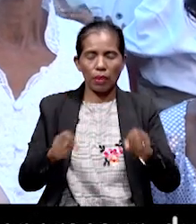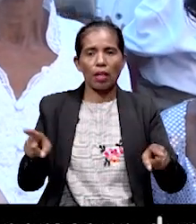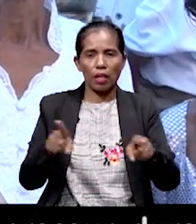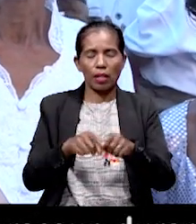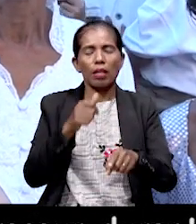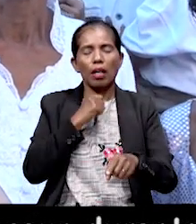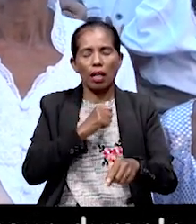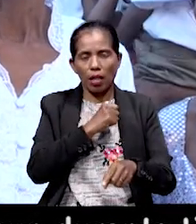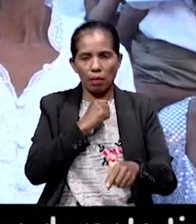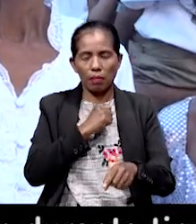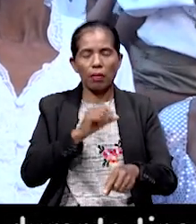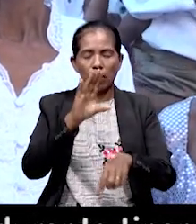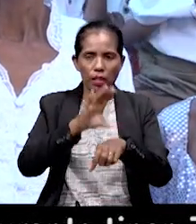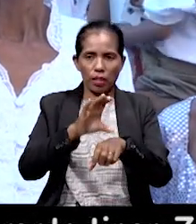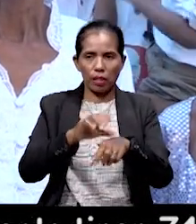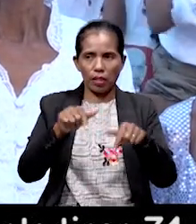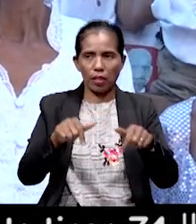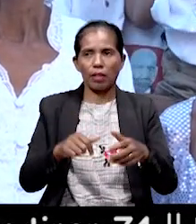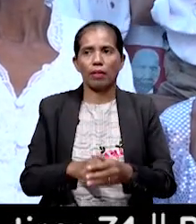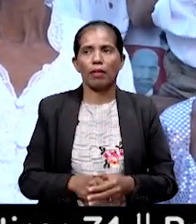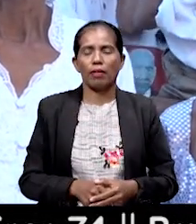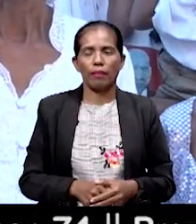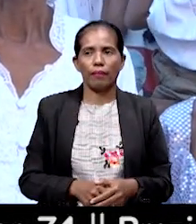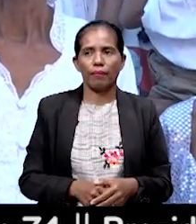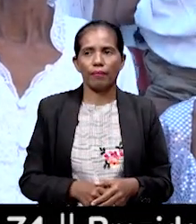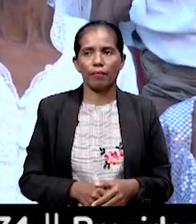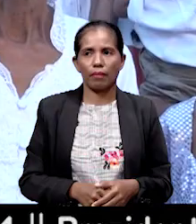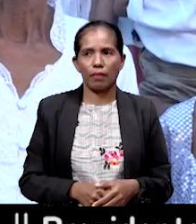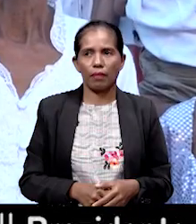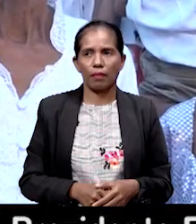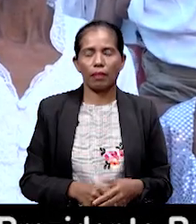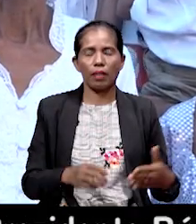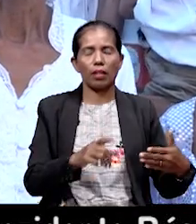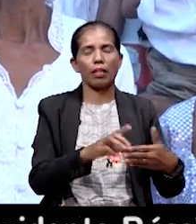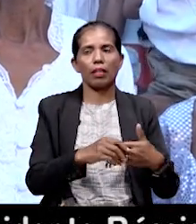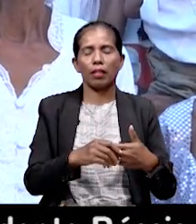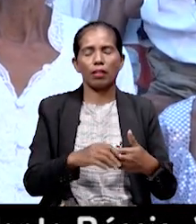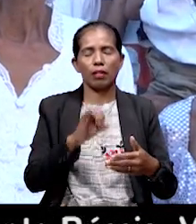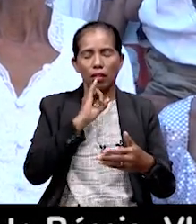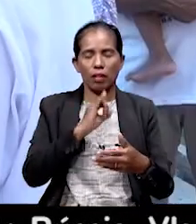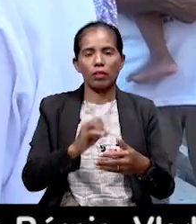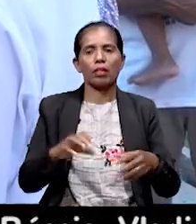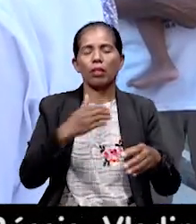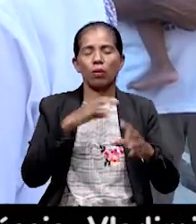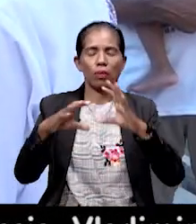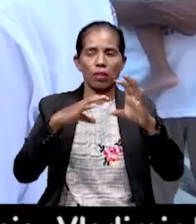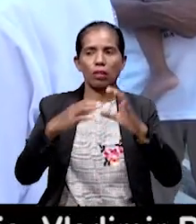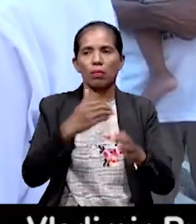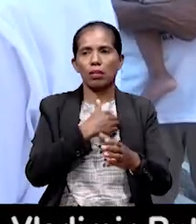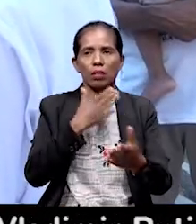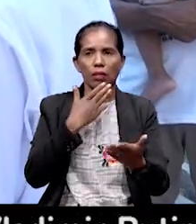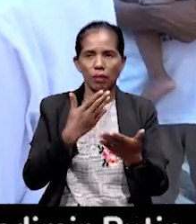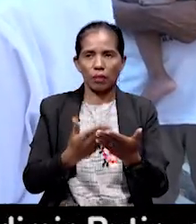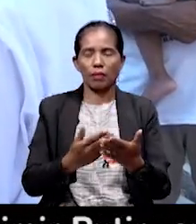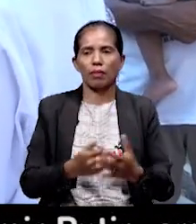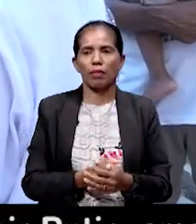kita bayar paroki dan eh harus inti sesuatu sama seluk lihat tambah ya linya korel sama lalu dia kaya partai dan dek. Mas que no ne